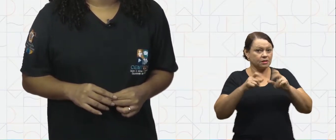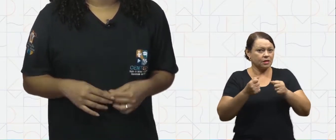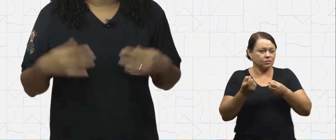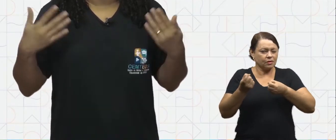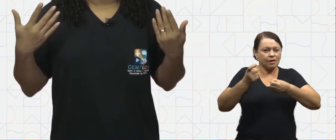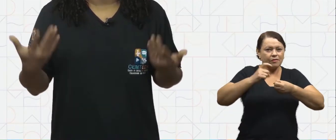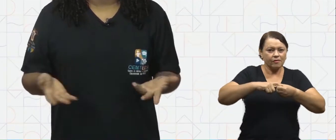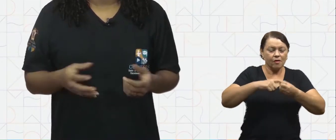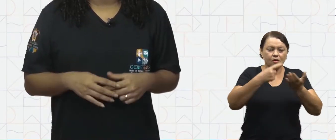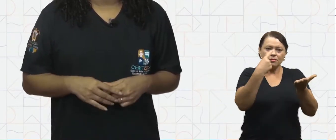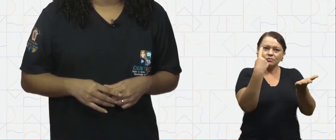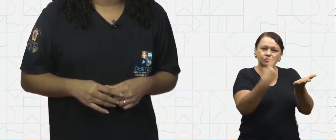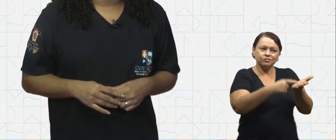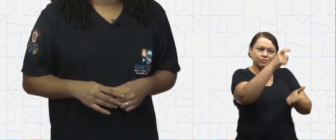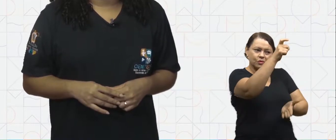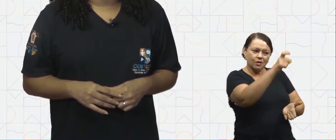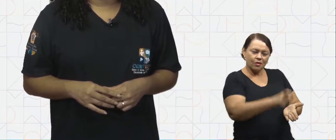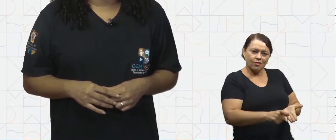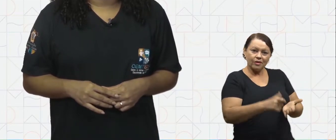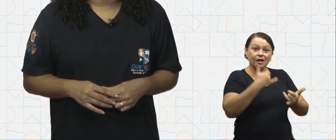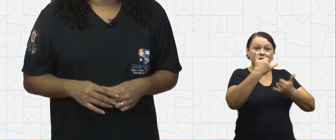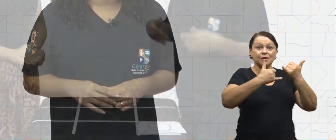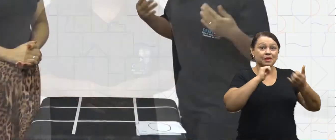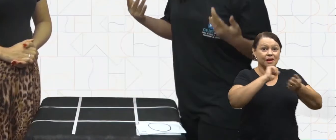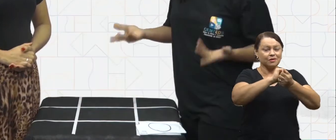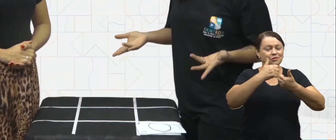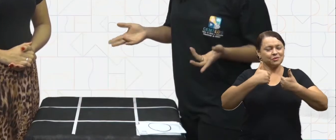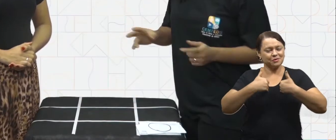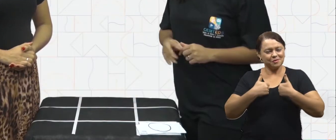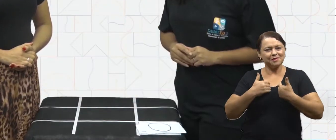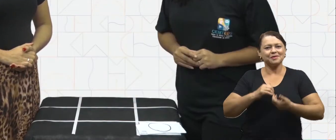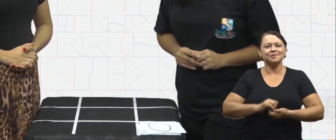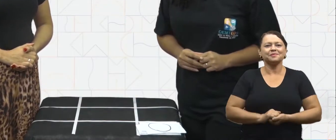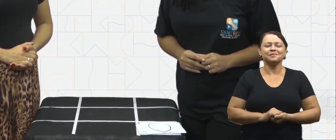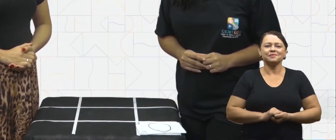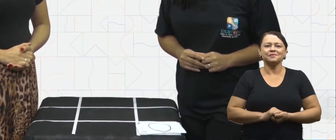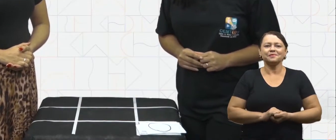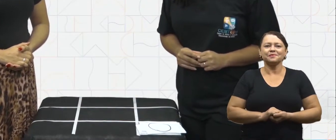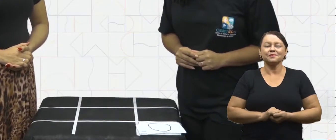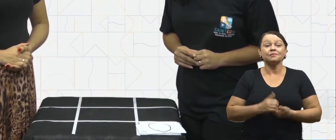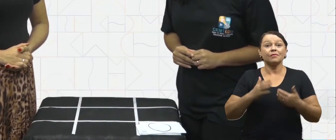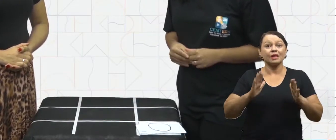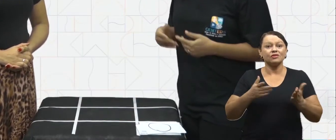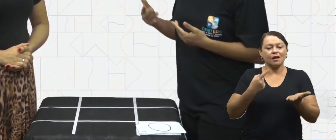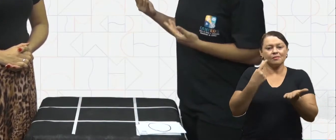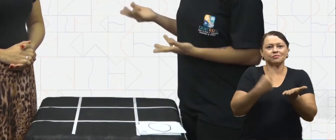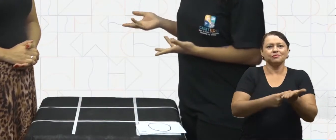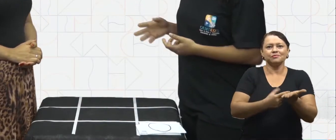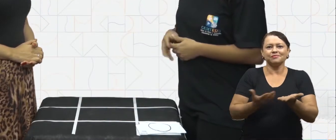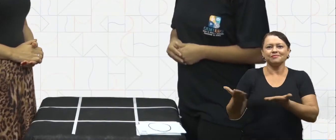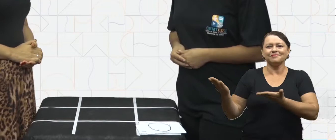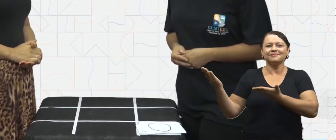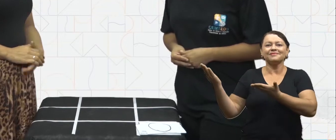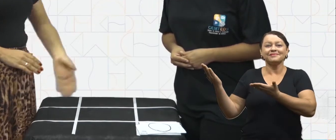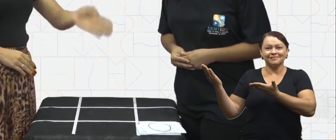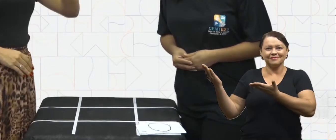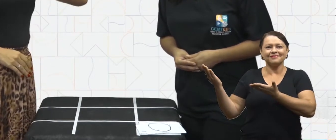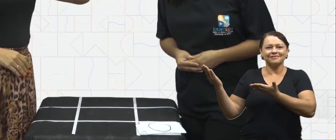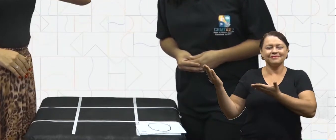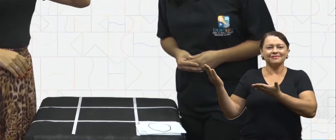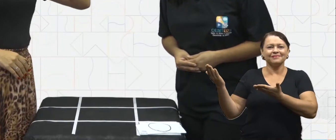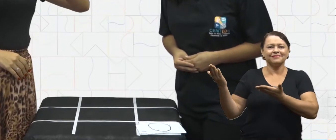nossa convidada para jogar uma partida de jogo da velha comigo. Voltei e já estou com a nossa convidada de hoje. Seja bem-vinda, professora